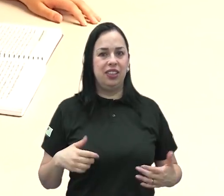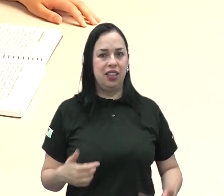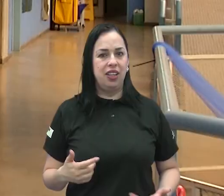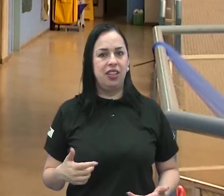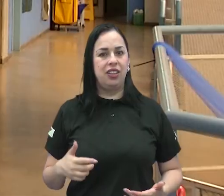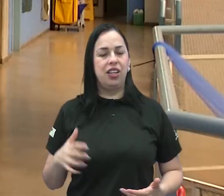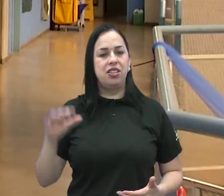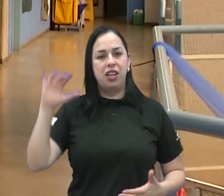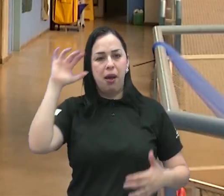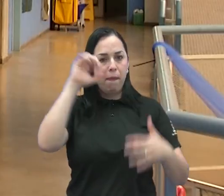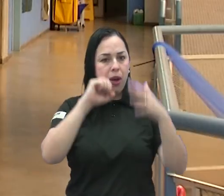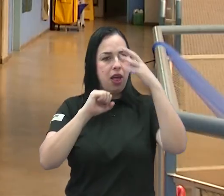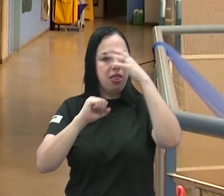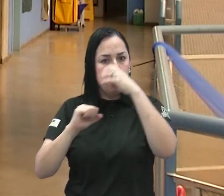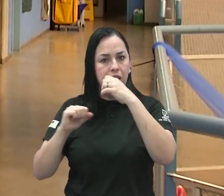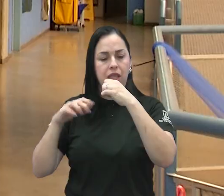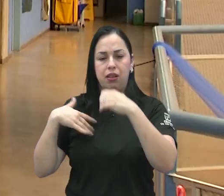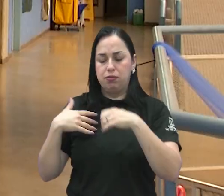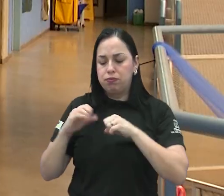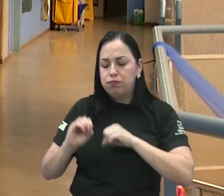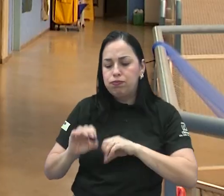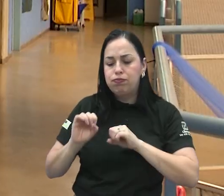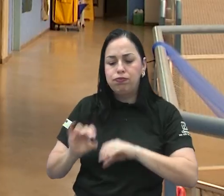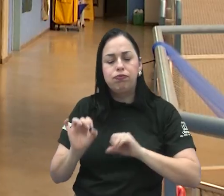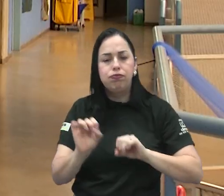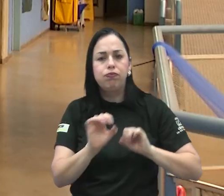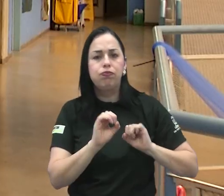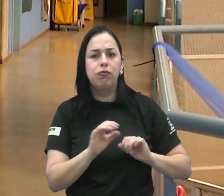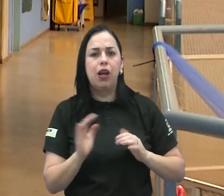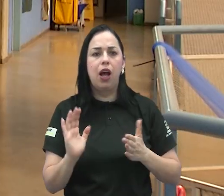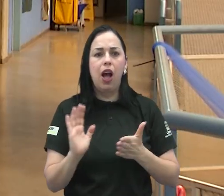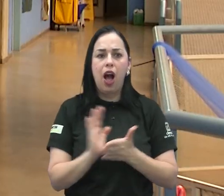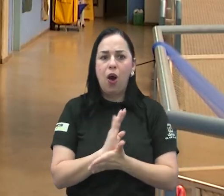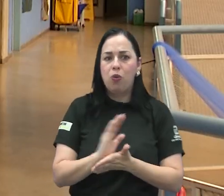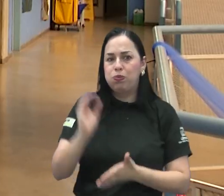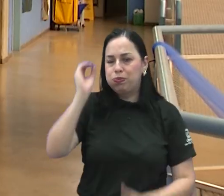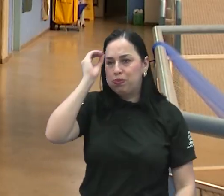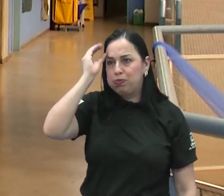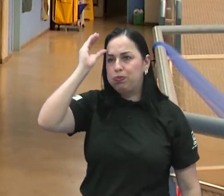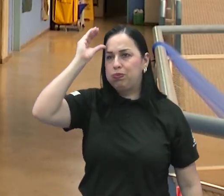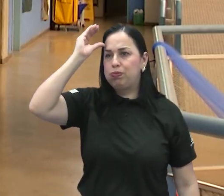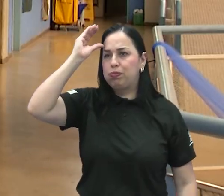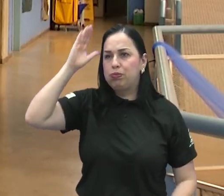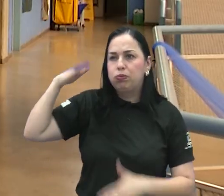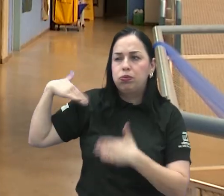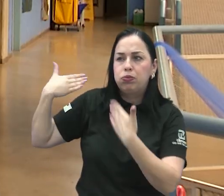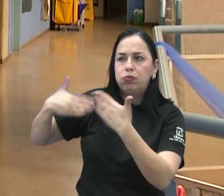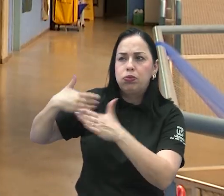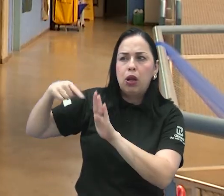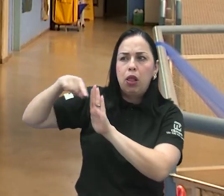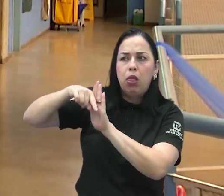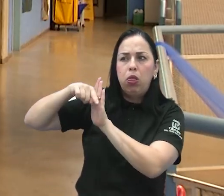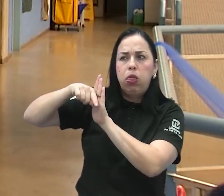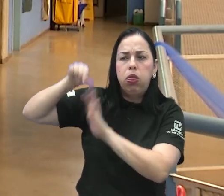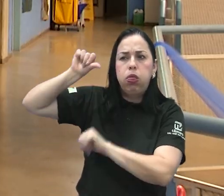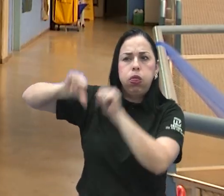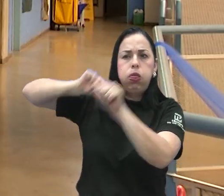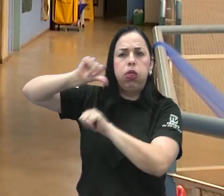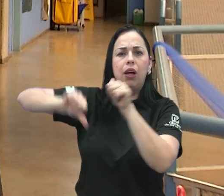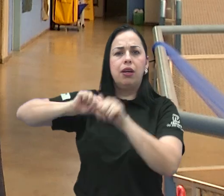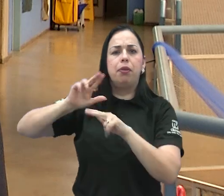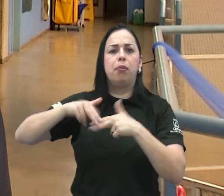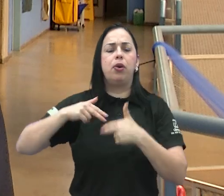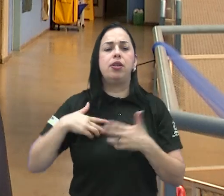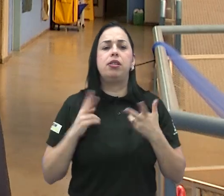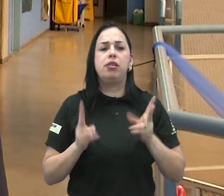pessoa. A gente está sempre ali na questão do aprendizado e, às vezes, alguns tipos de conhecimentos mudam a partir de